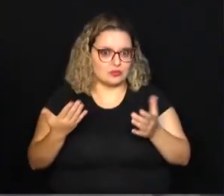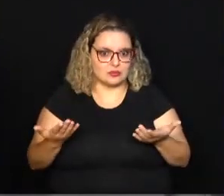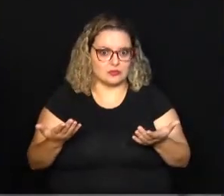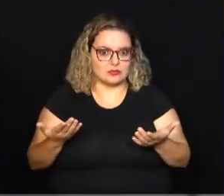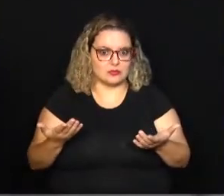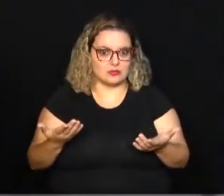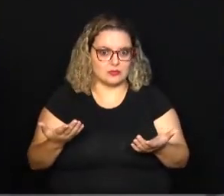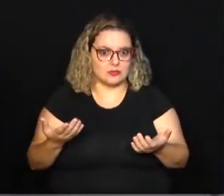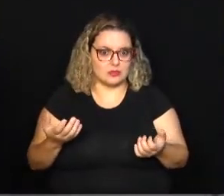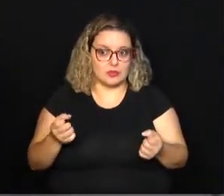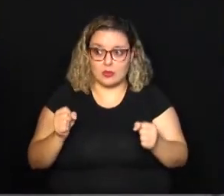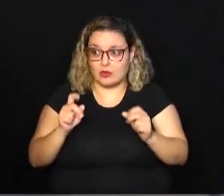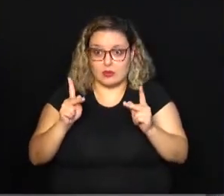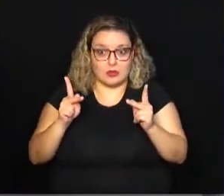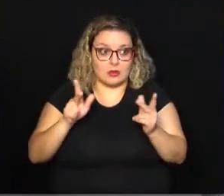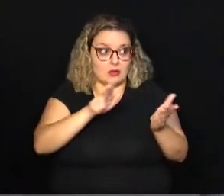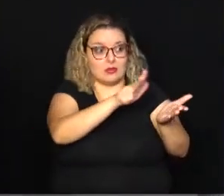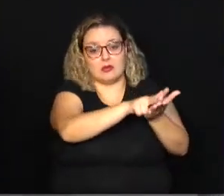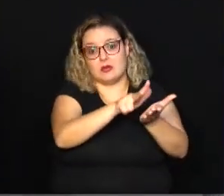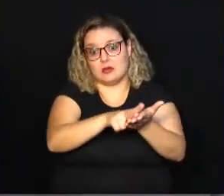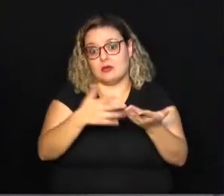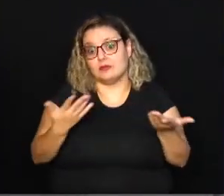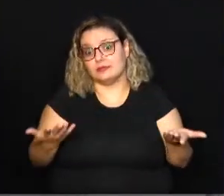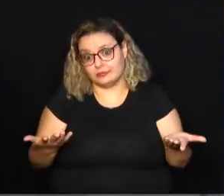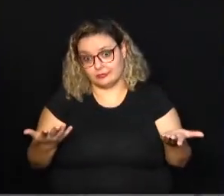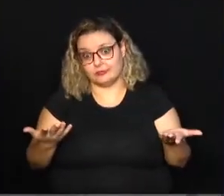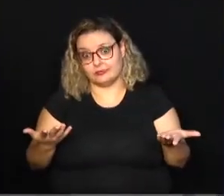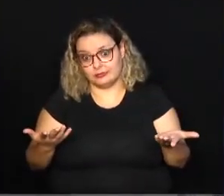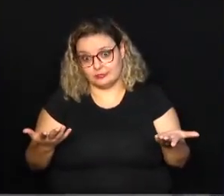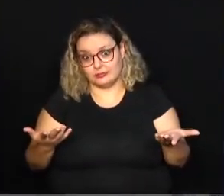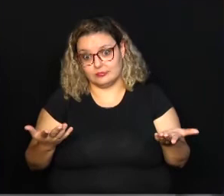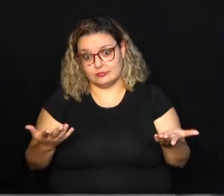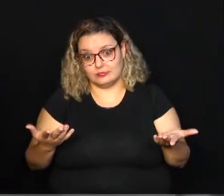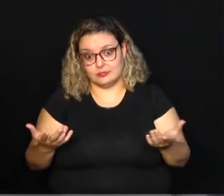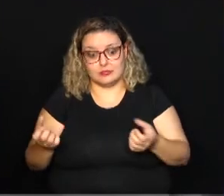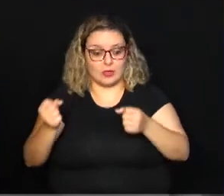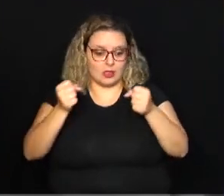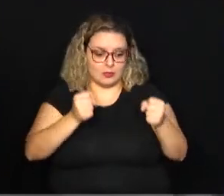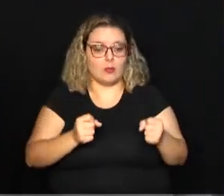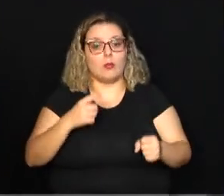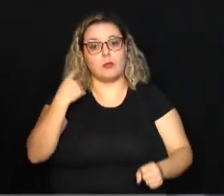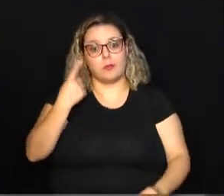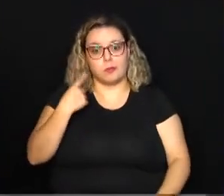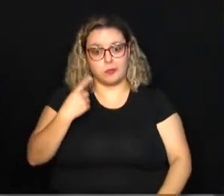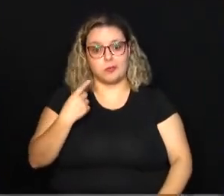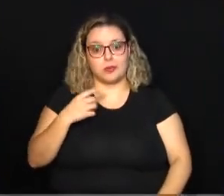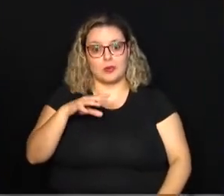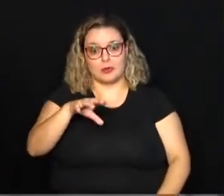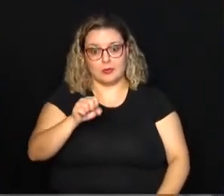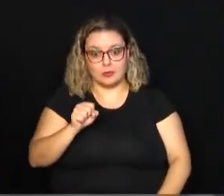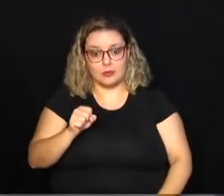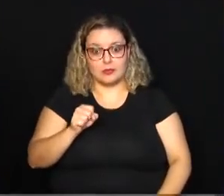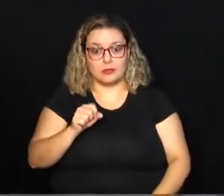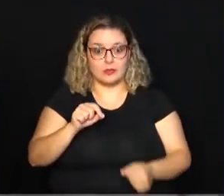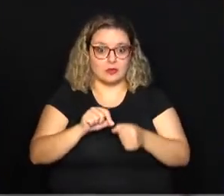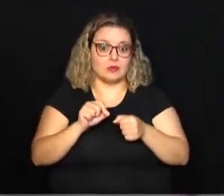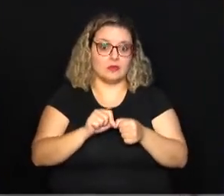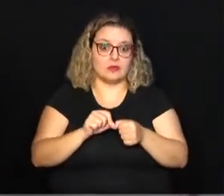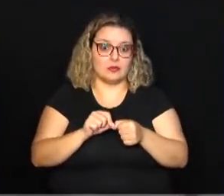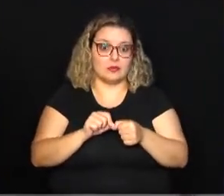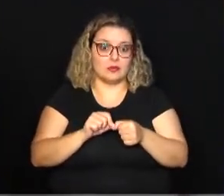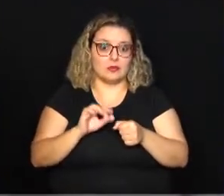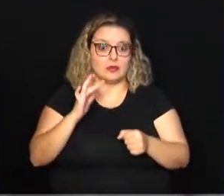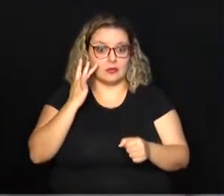estou internando todo mundo, o que eu posso fazer? Quer dizer que você tem poder para ter advogado, pegar uma liminar para fazer isso? Eu acho que eu estou